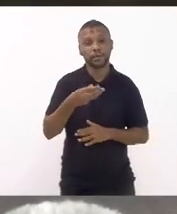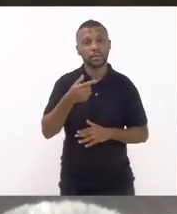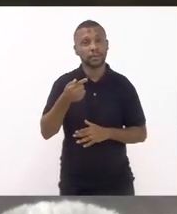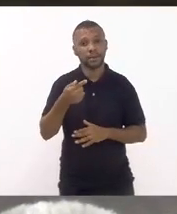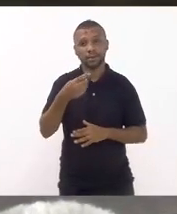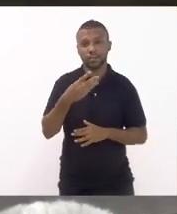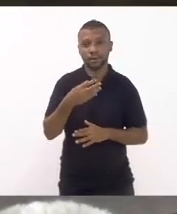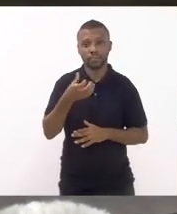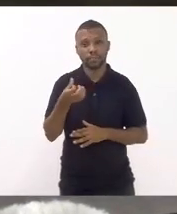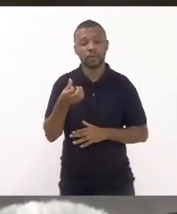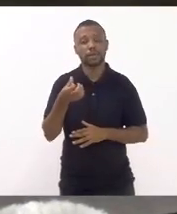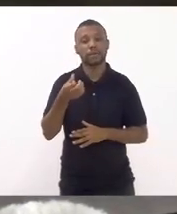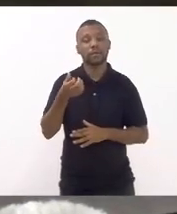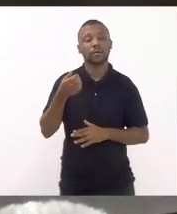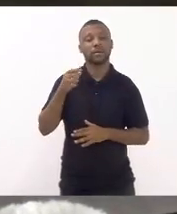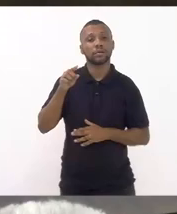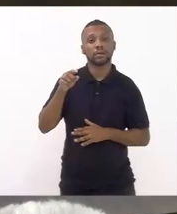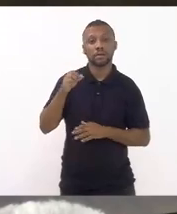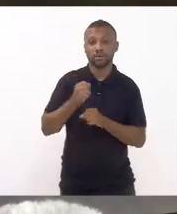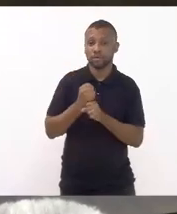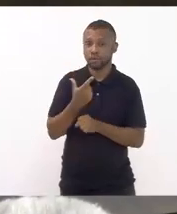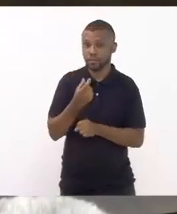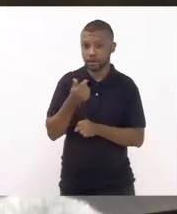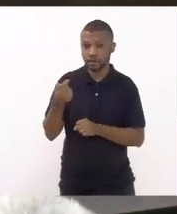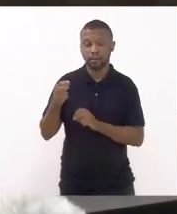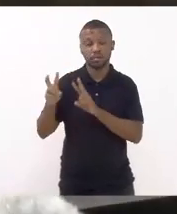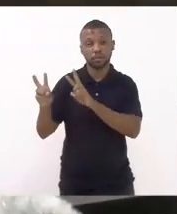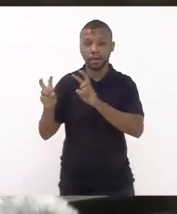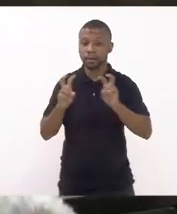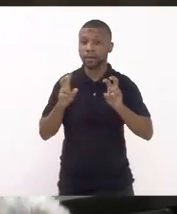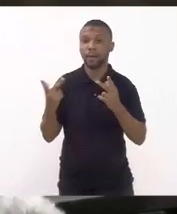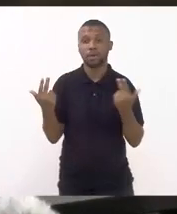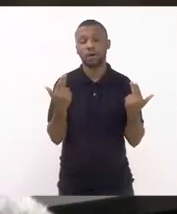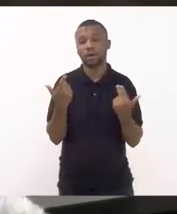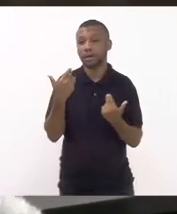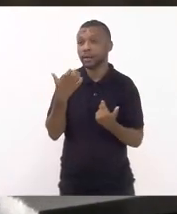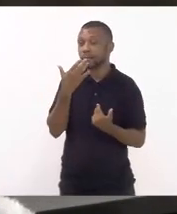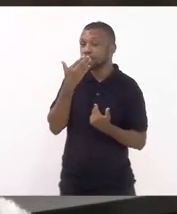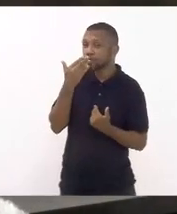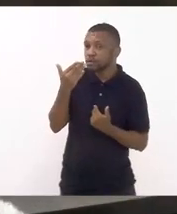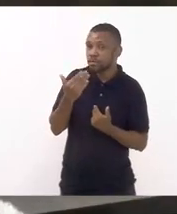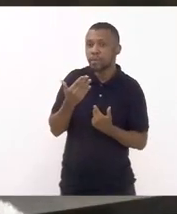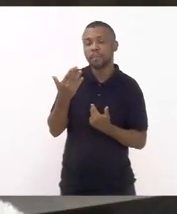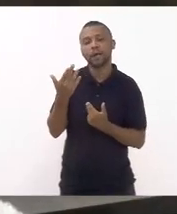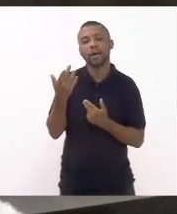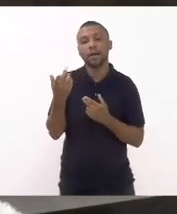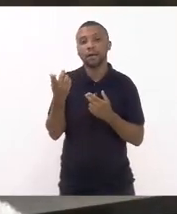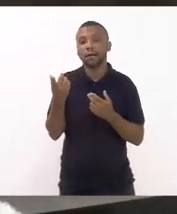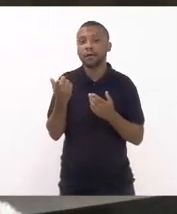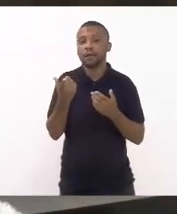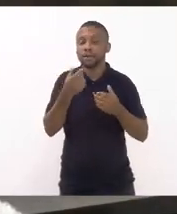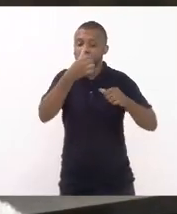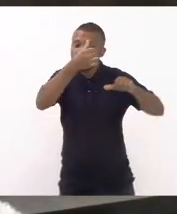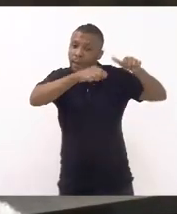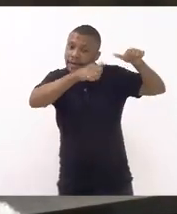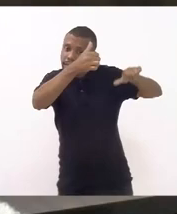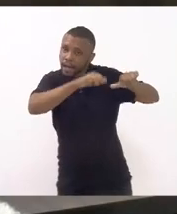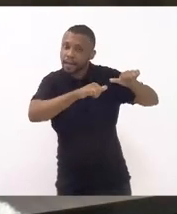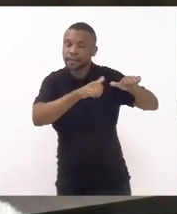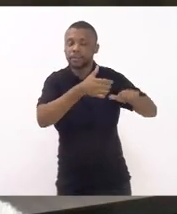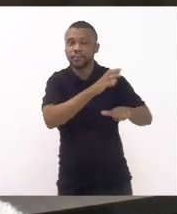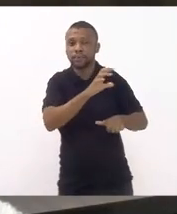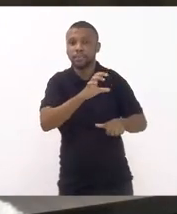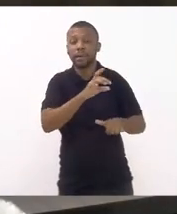de 17, trata do mesmo tema. Queria solicitar a Vossa Excelência para remeter a CCJ para uma análise, para não haver